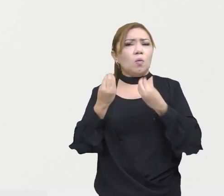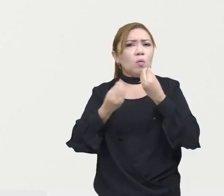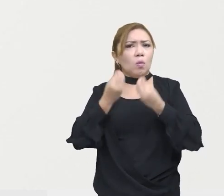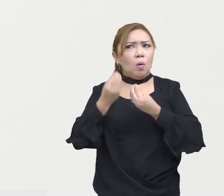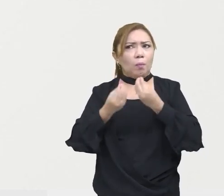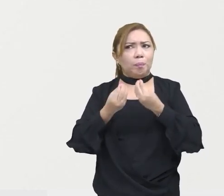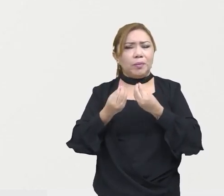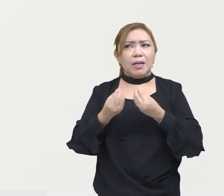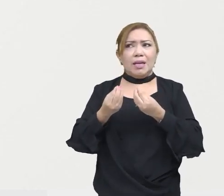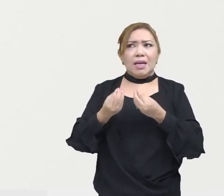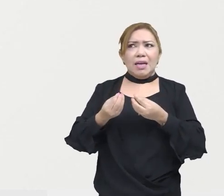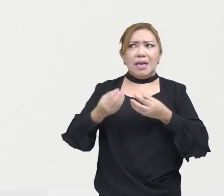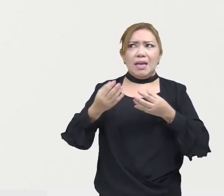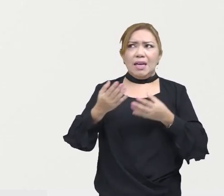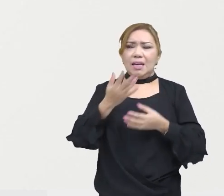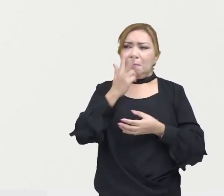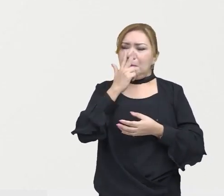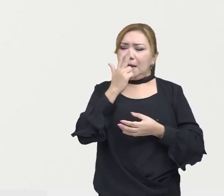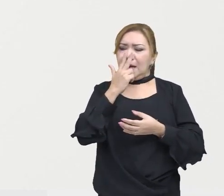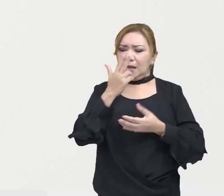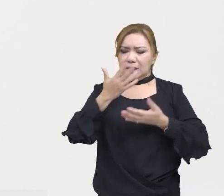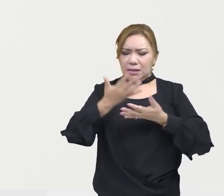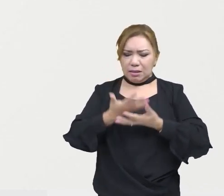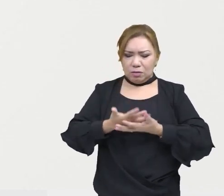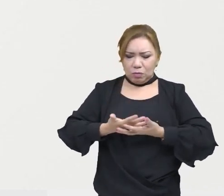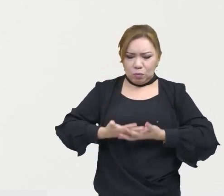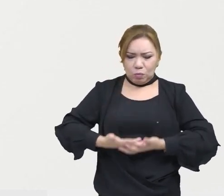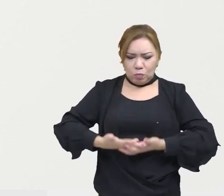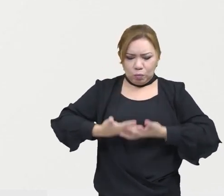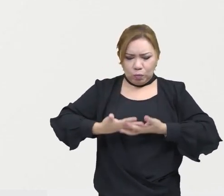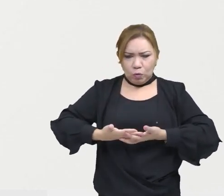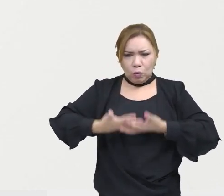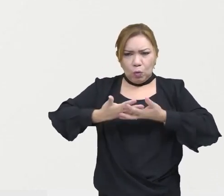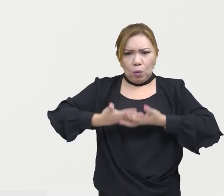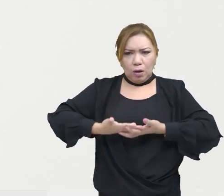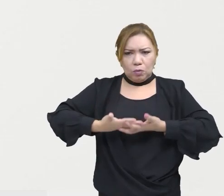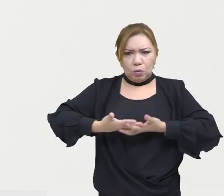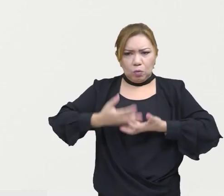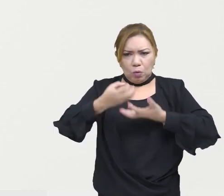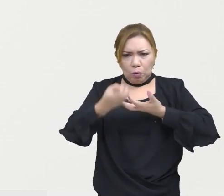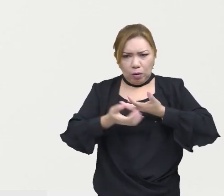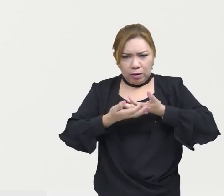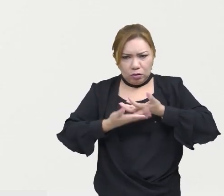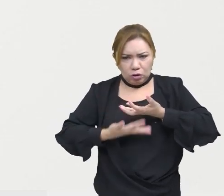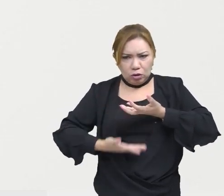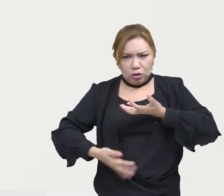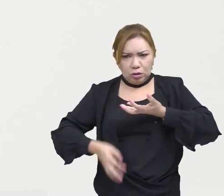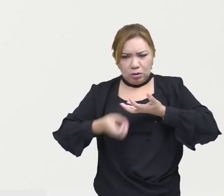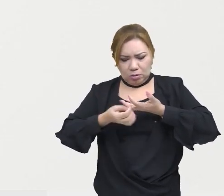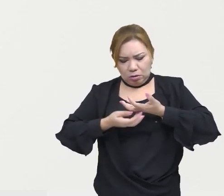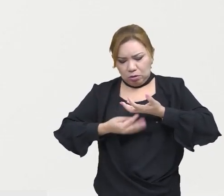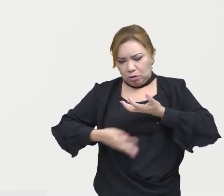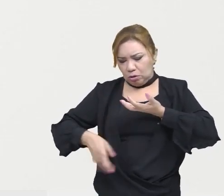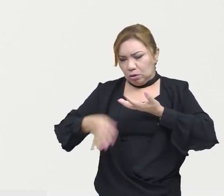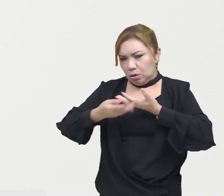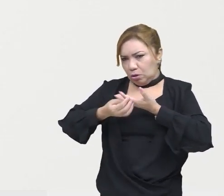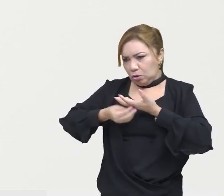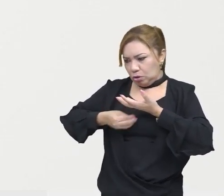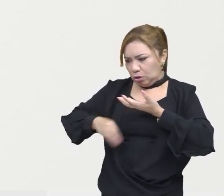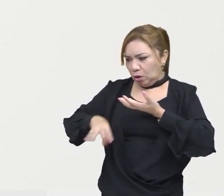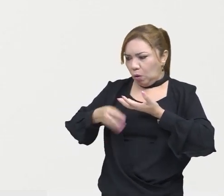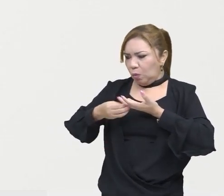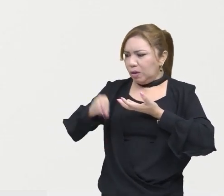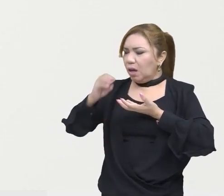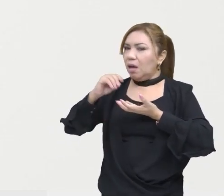um coador. Ele tira toda a impureza e deixa só o que o organismo precisa para que ele